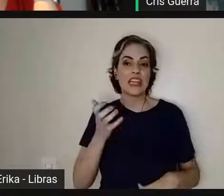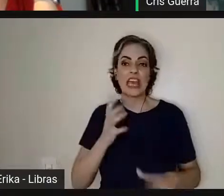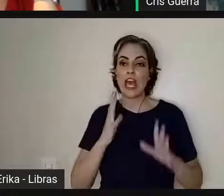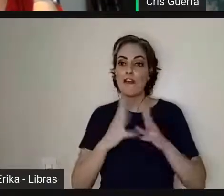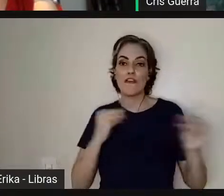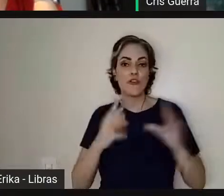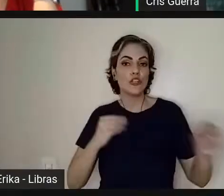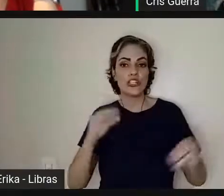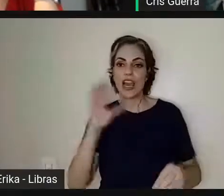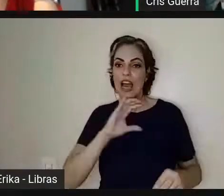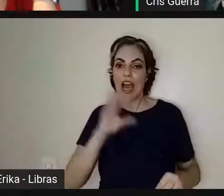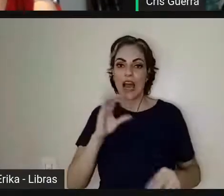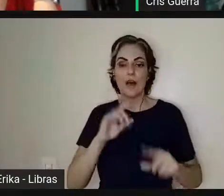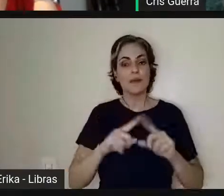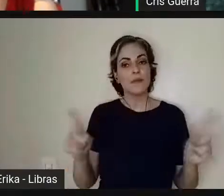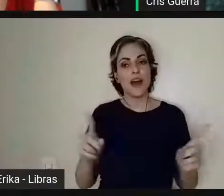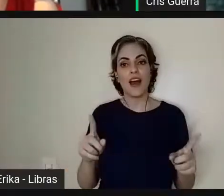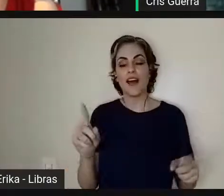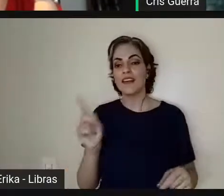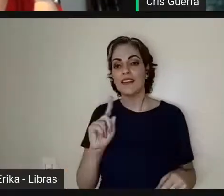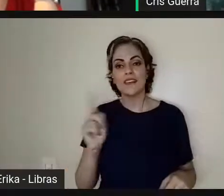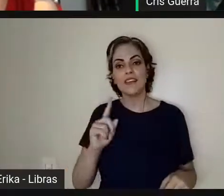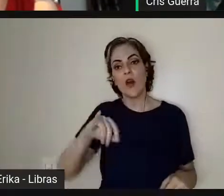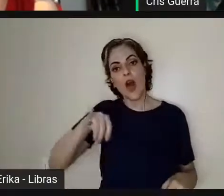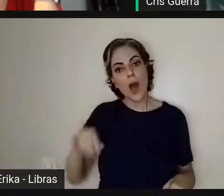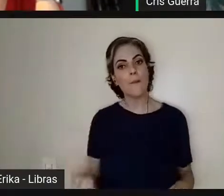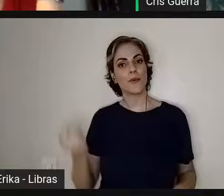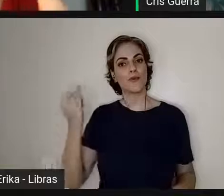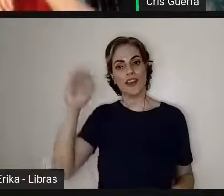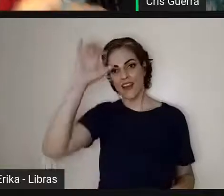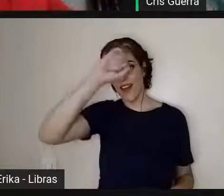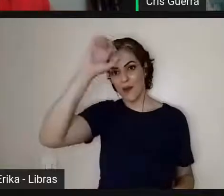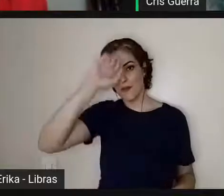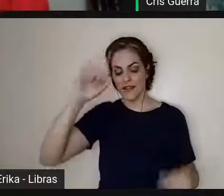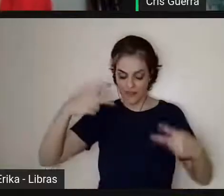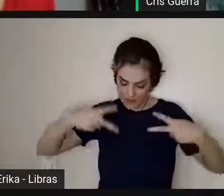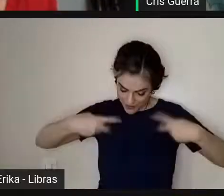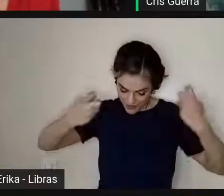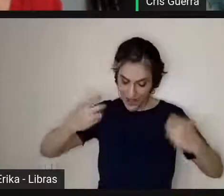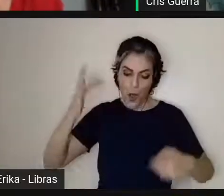visita o barzinho da moda no fundo do poço, não vai ver os lugares